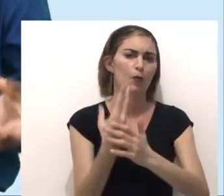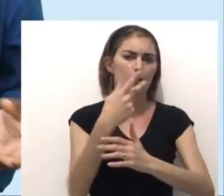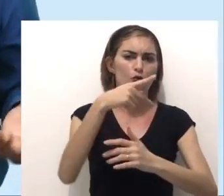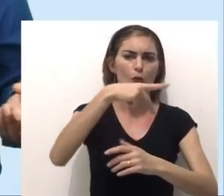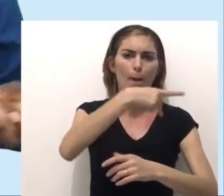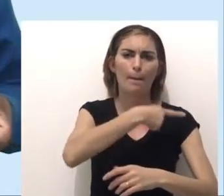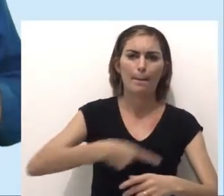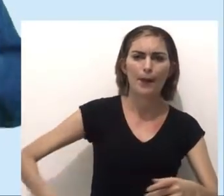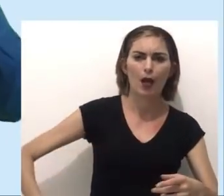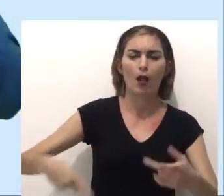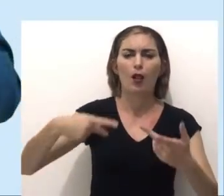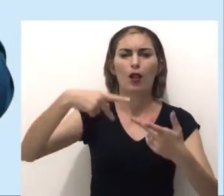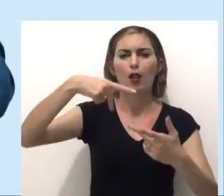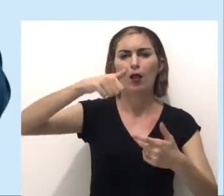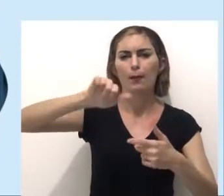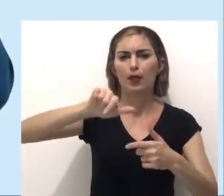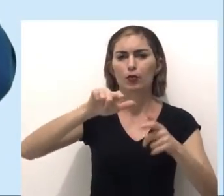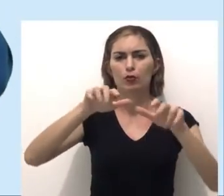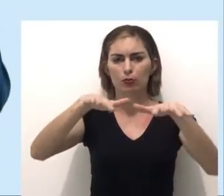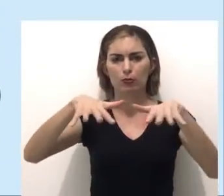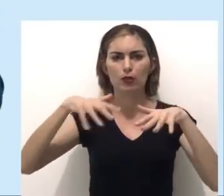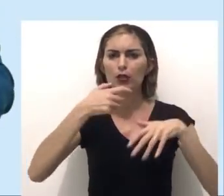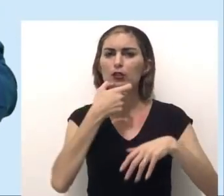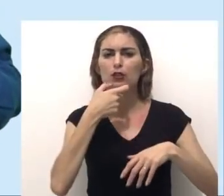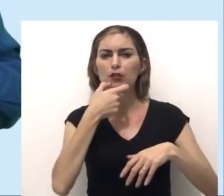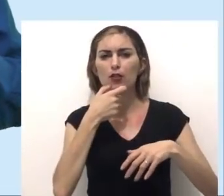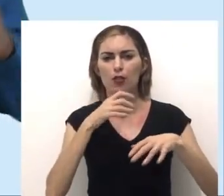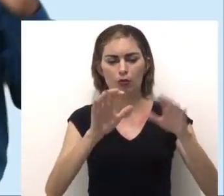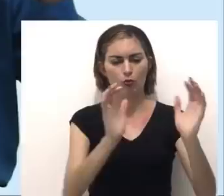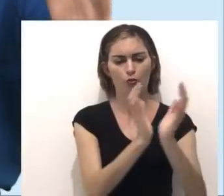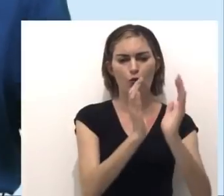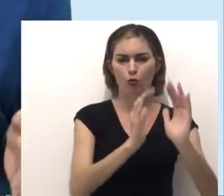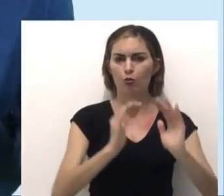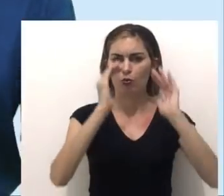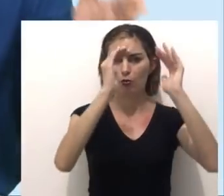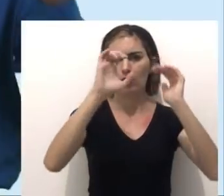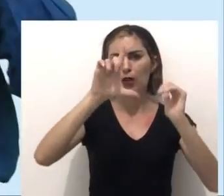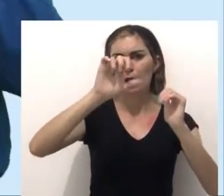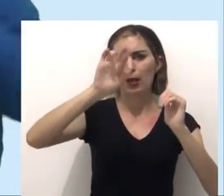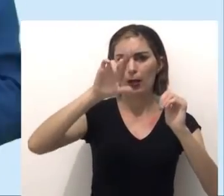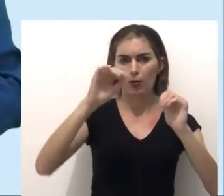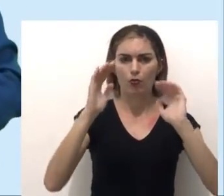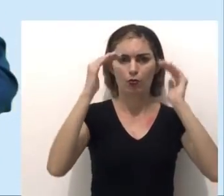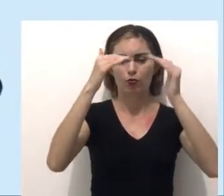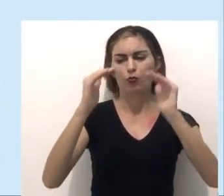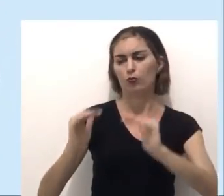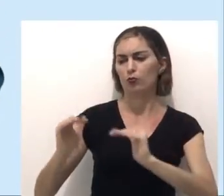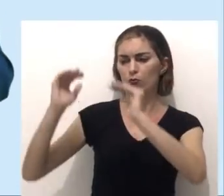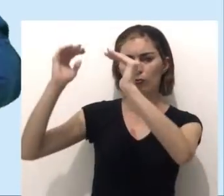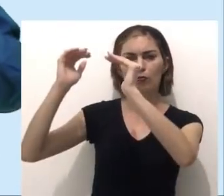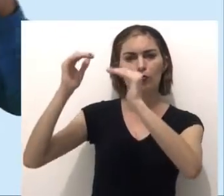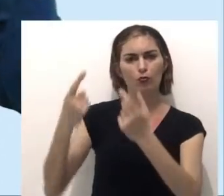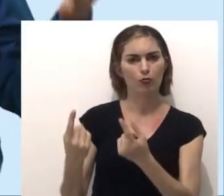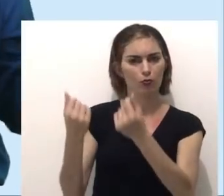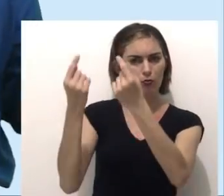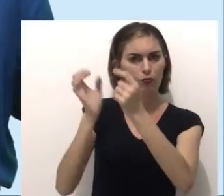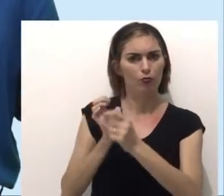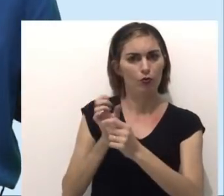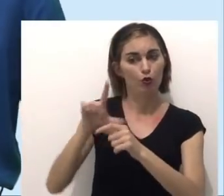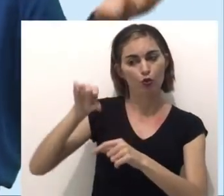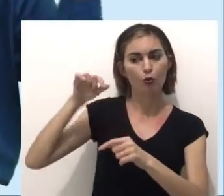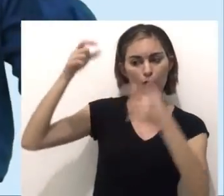parlamento inglês, constituído por duas câmaras, membro do alto clero e da alta